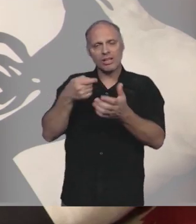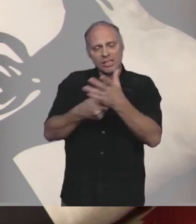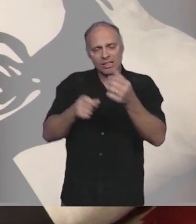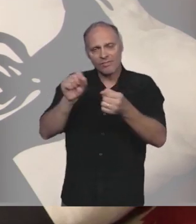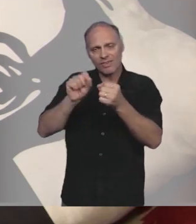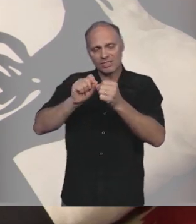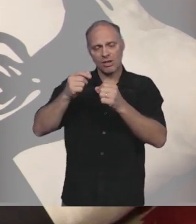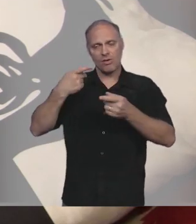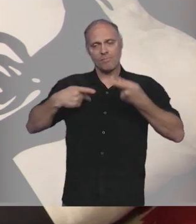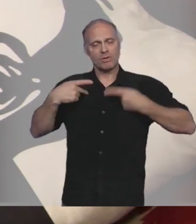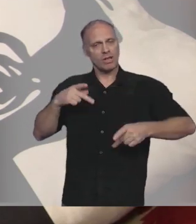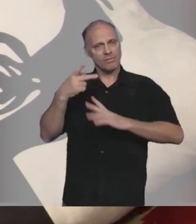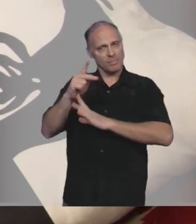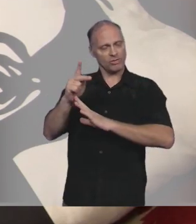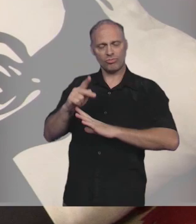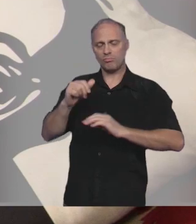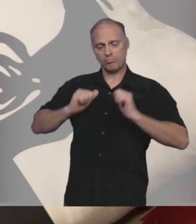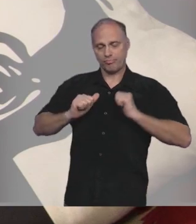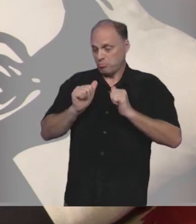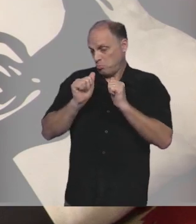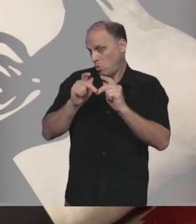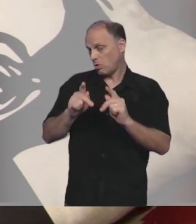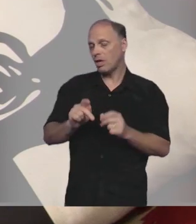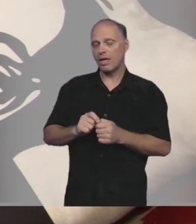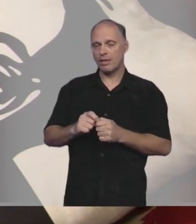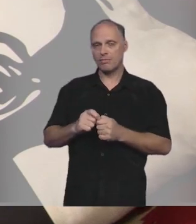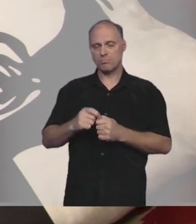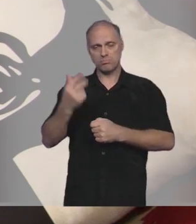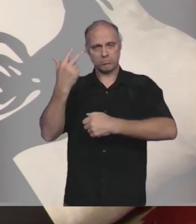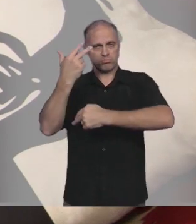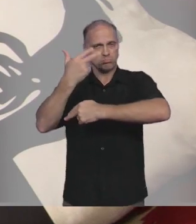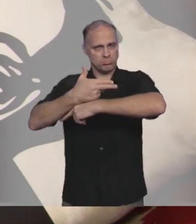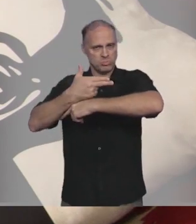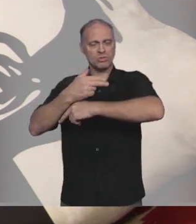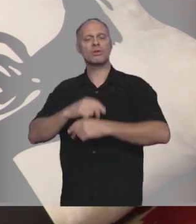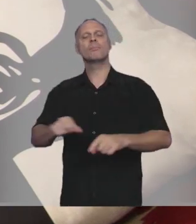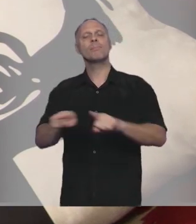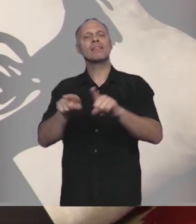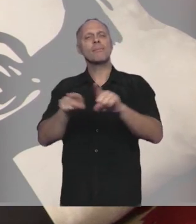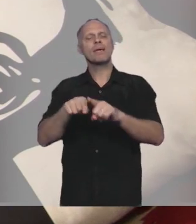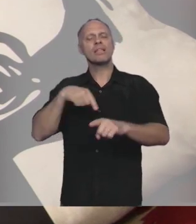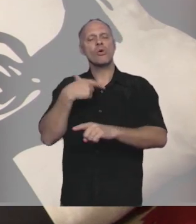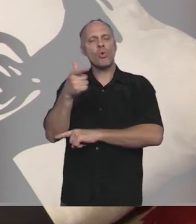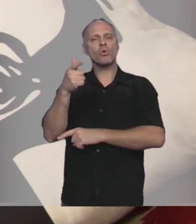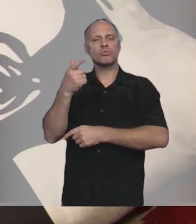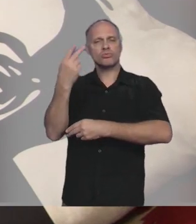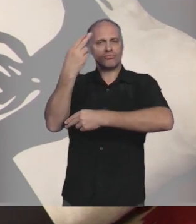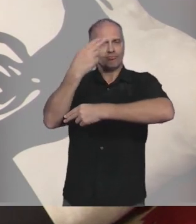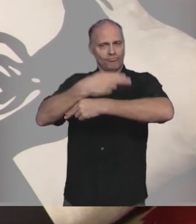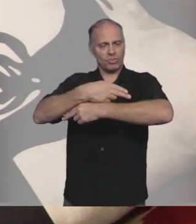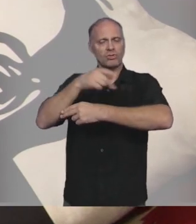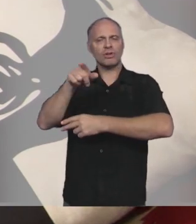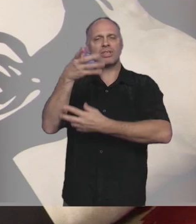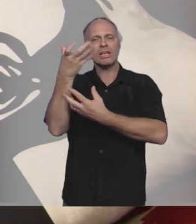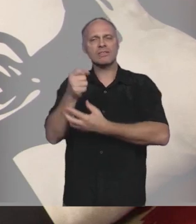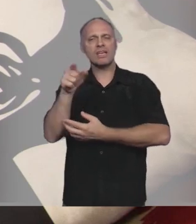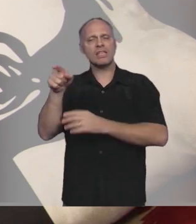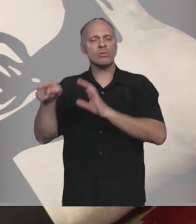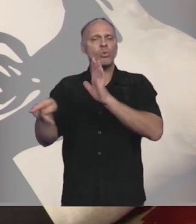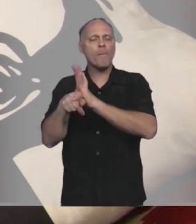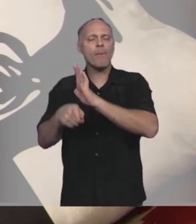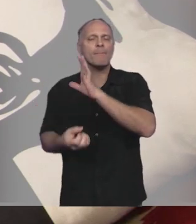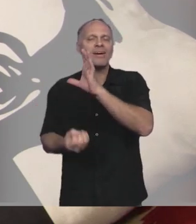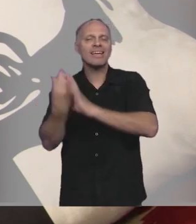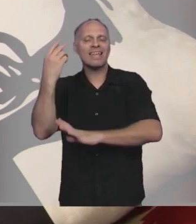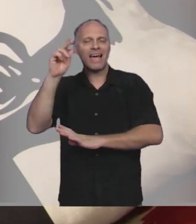tenta construir a personagem para ti, tá? E tem diretores que aceitam a tua construção